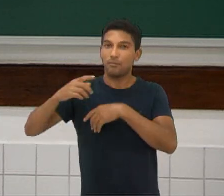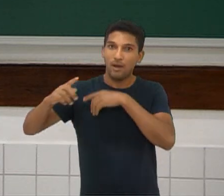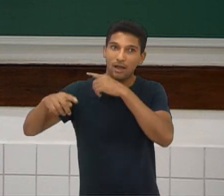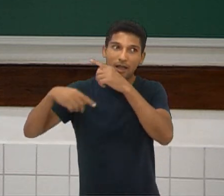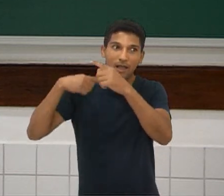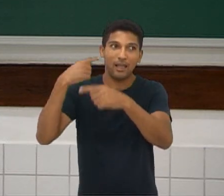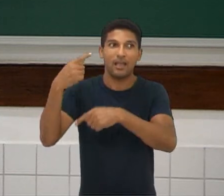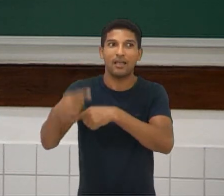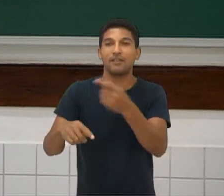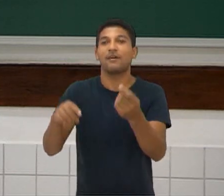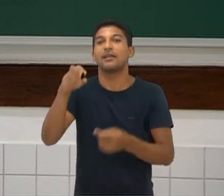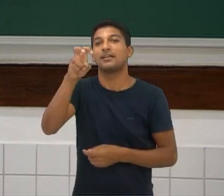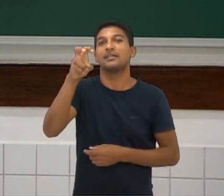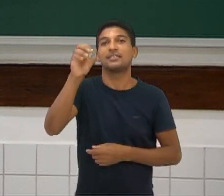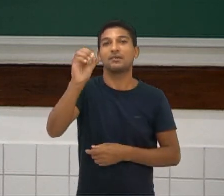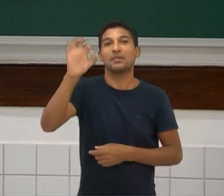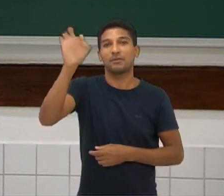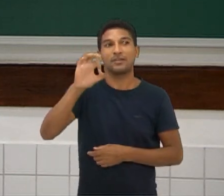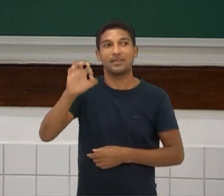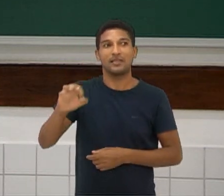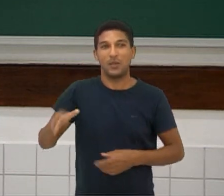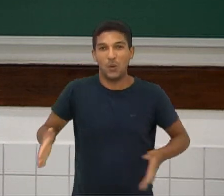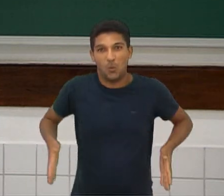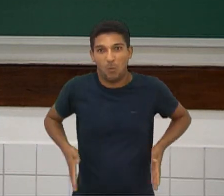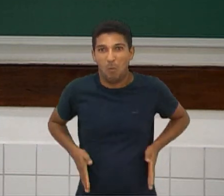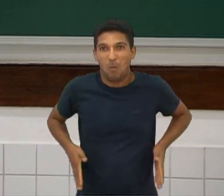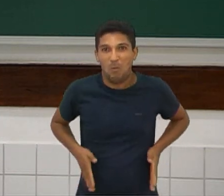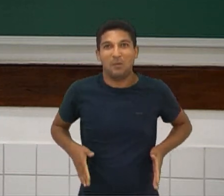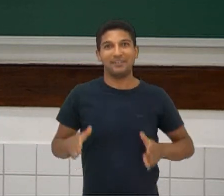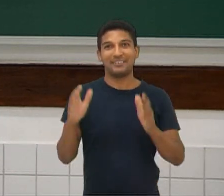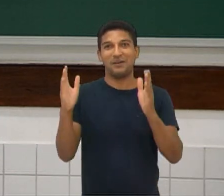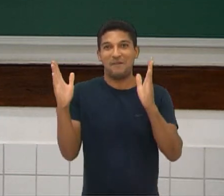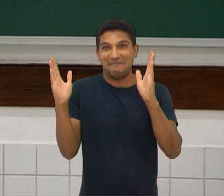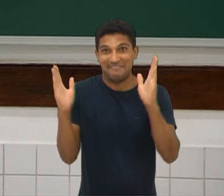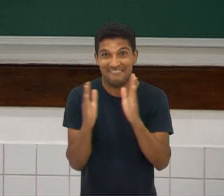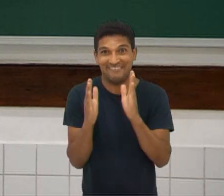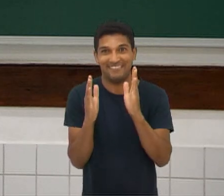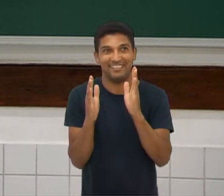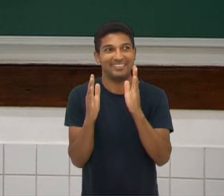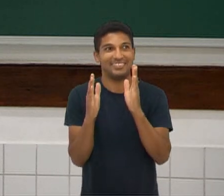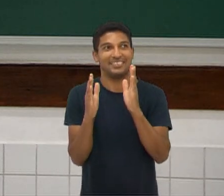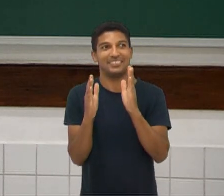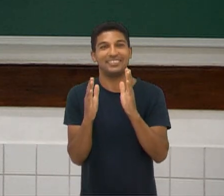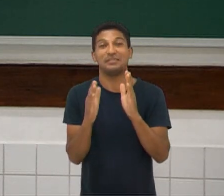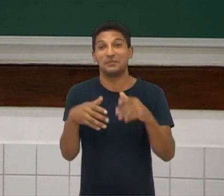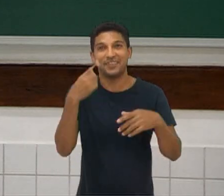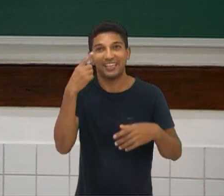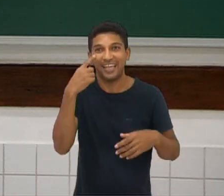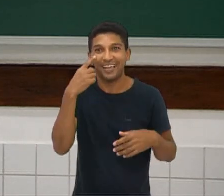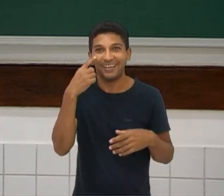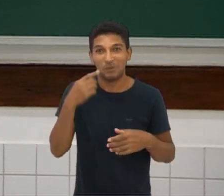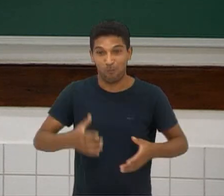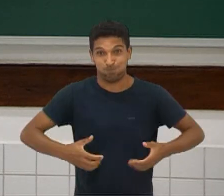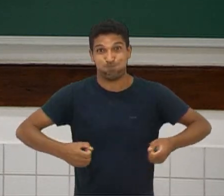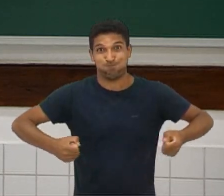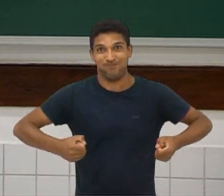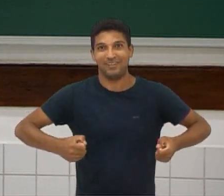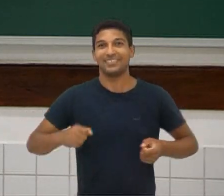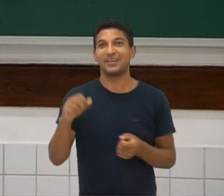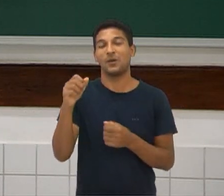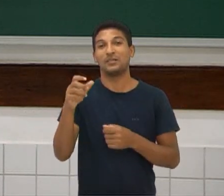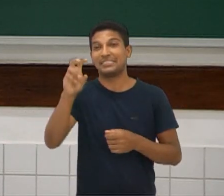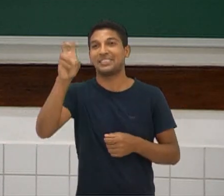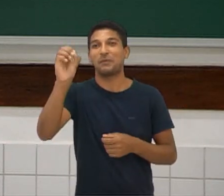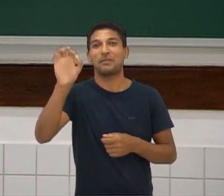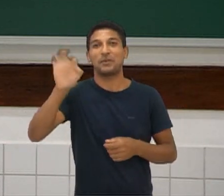ver apenas 50%, meu. Pô, podia diminuir 50%, né? Não, né, produção? Não ficaria bravo, né?